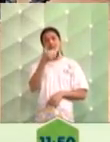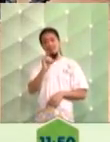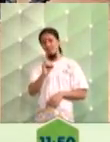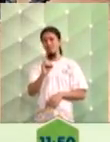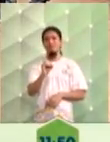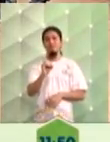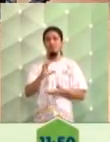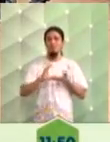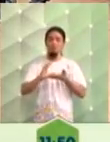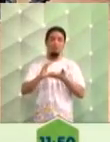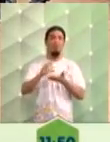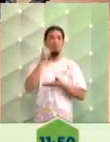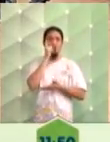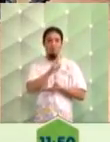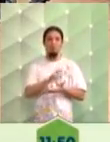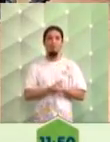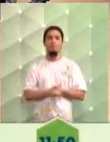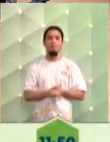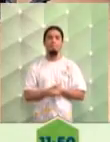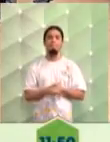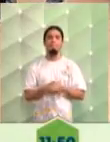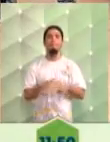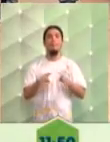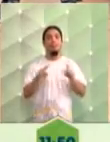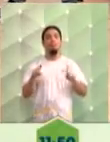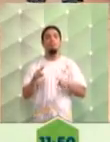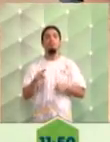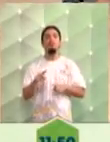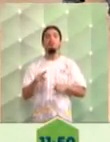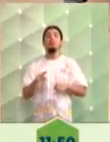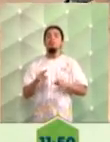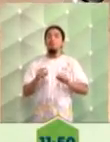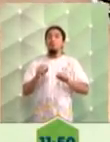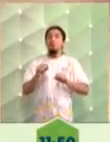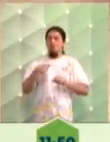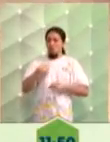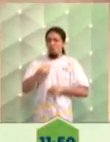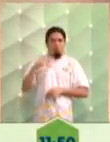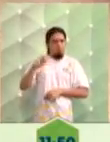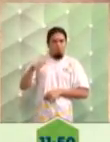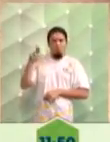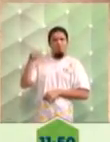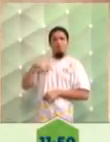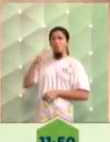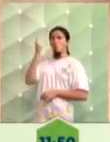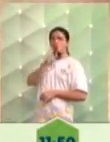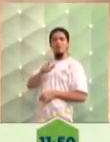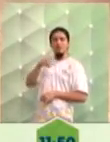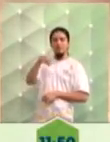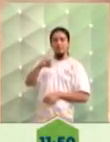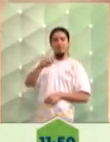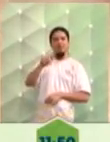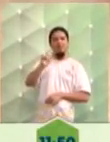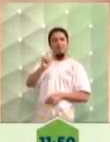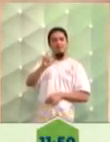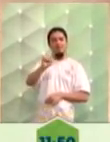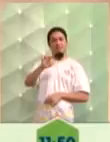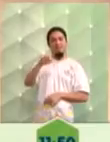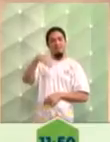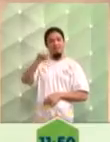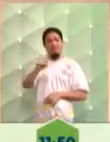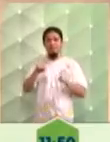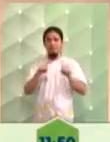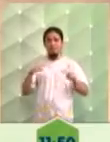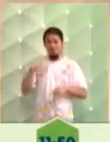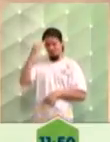ficam cadastradas assim verdade. Nos outros sorteios, elas já vão participando. Vão né? direto. É, olha só, eu nunca ganhei na Mega Sena, não é por isso que eu vou deixar de jogar na Mega Sena. Já apostar